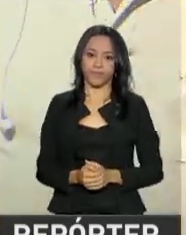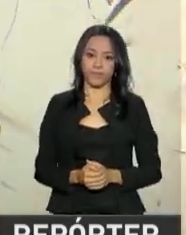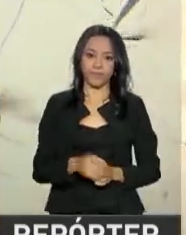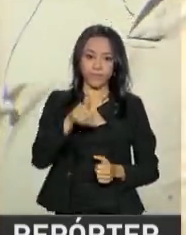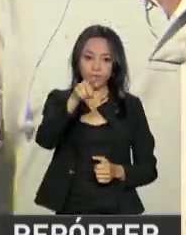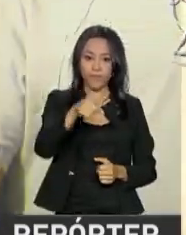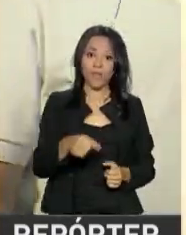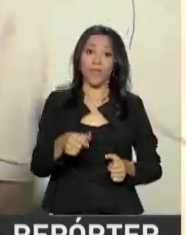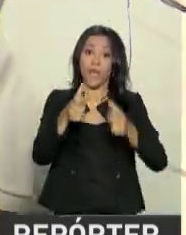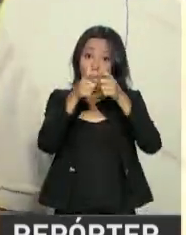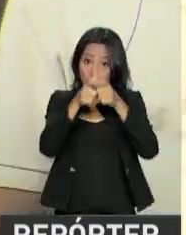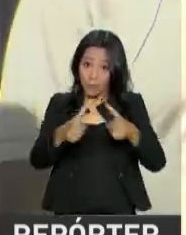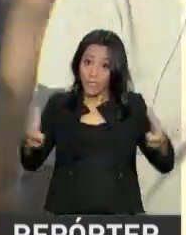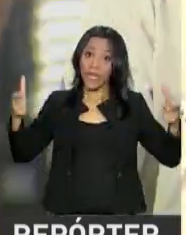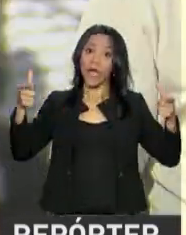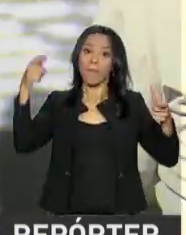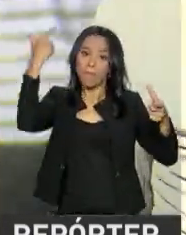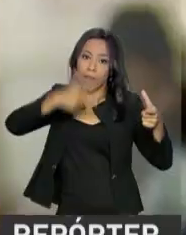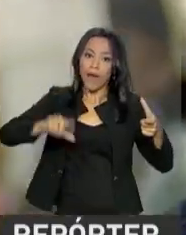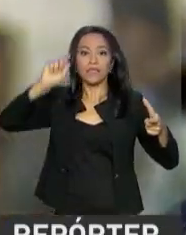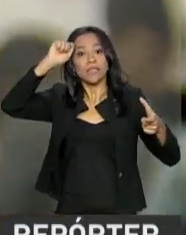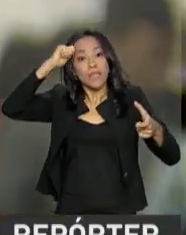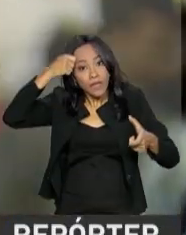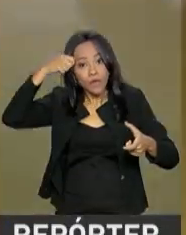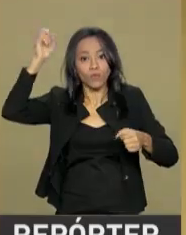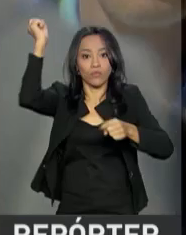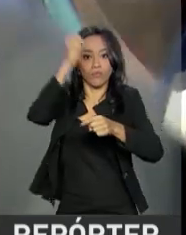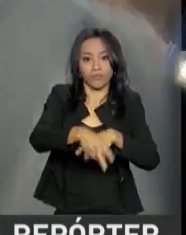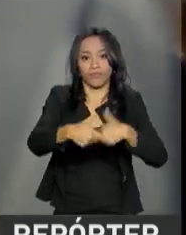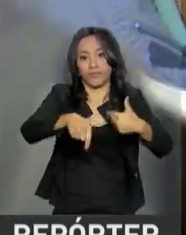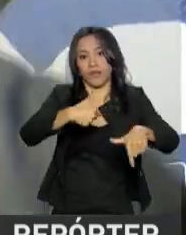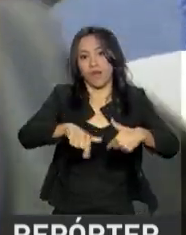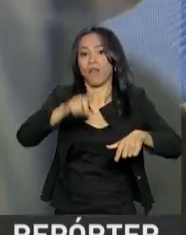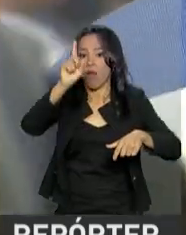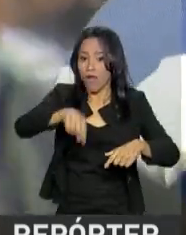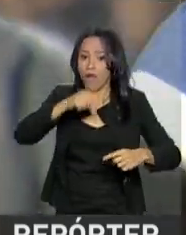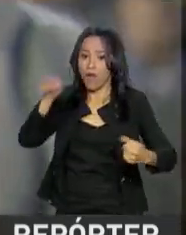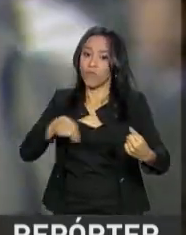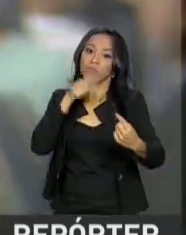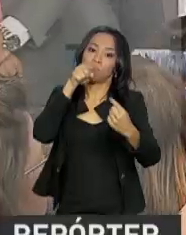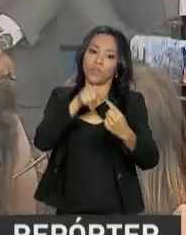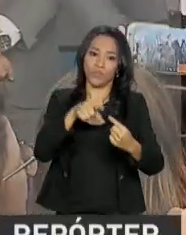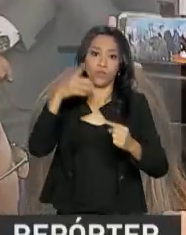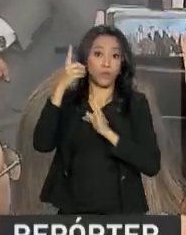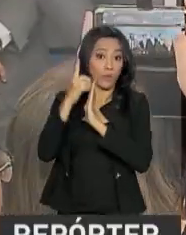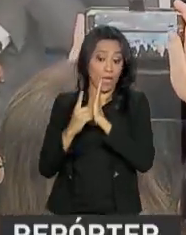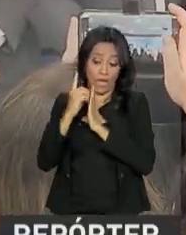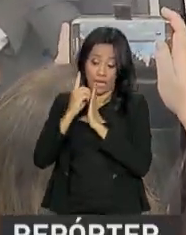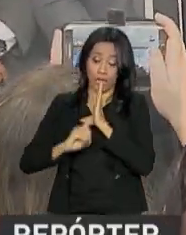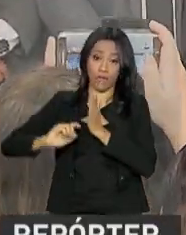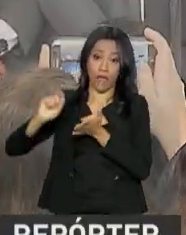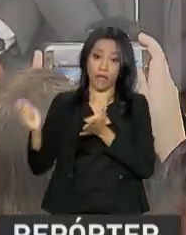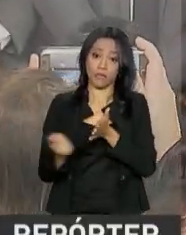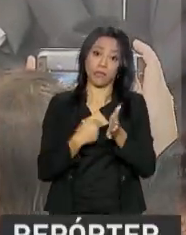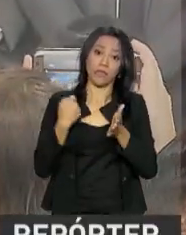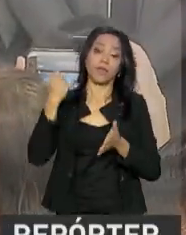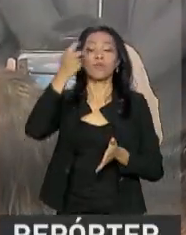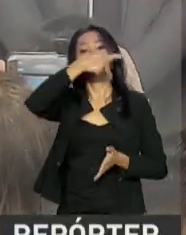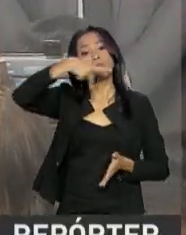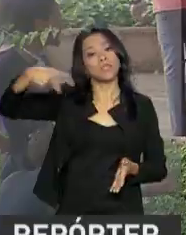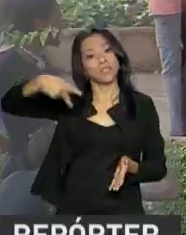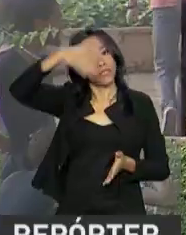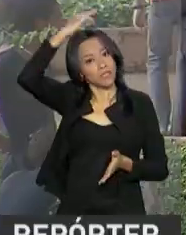ampliar a entrada de negros no mercado de trabalho esse é o objetivo do decreto assinado pelo presidente michel temer